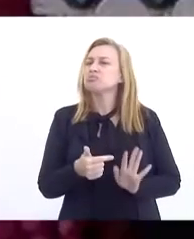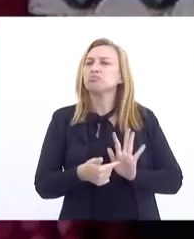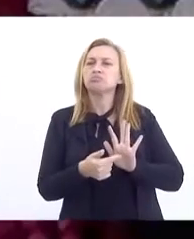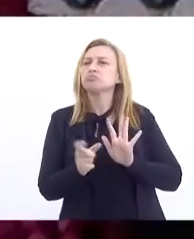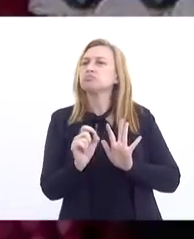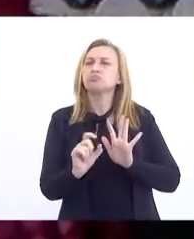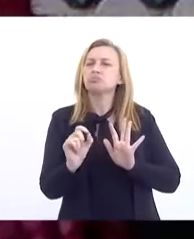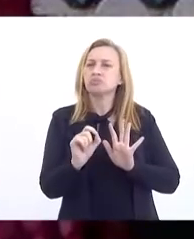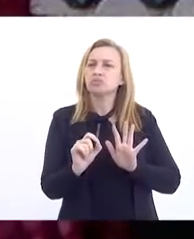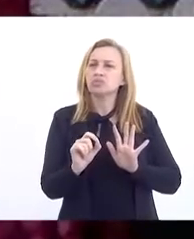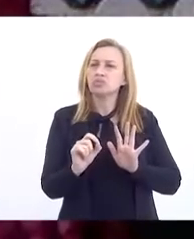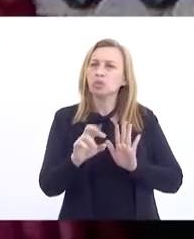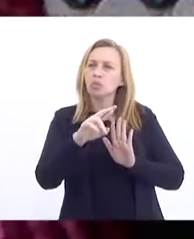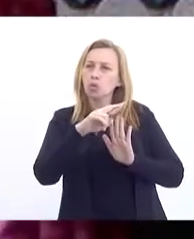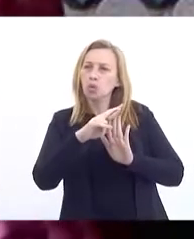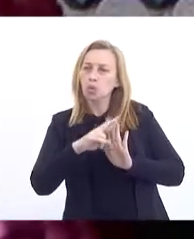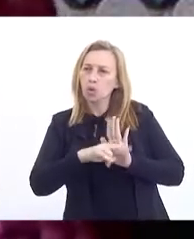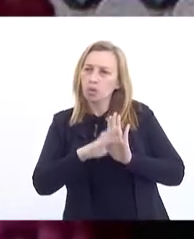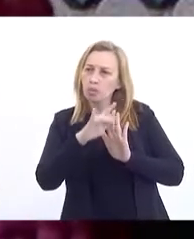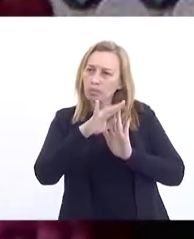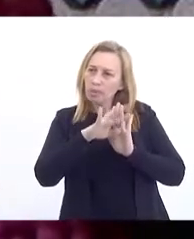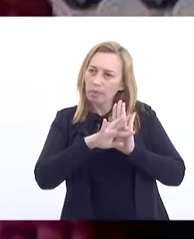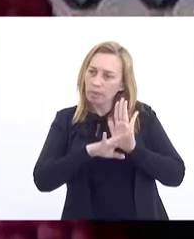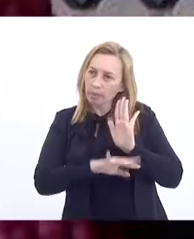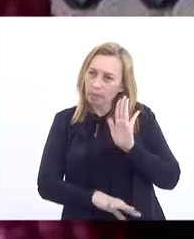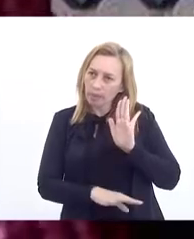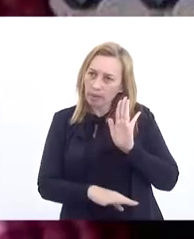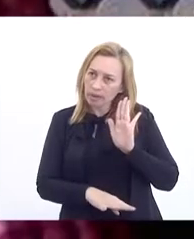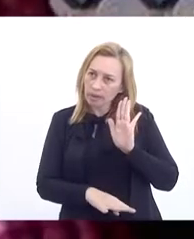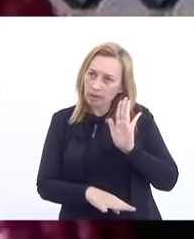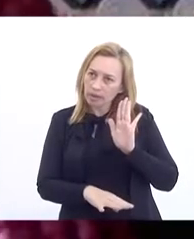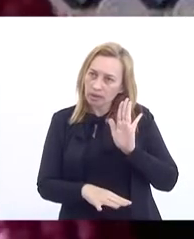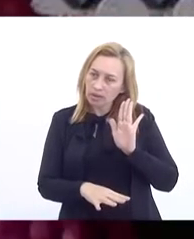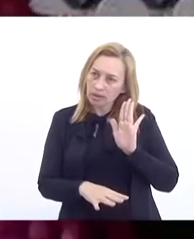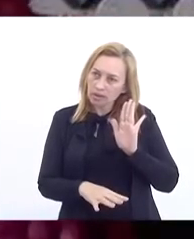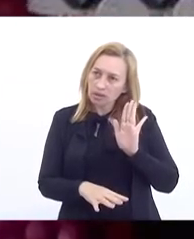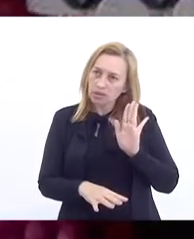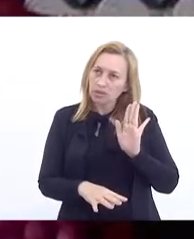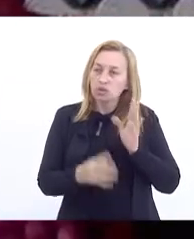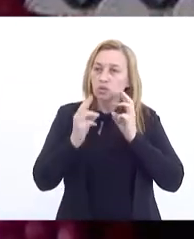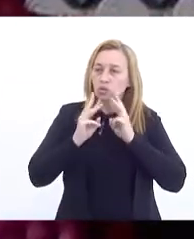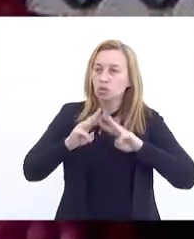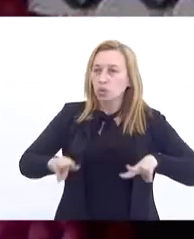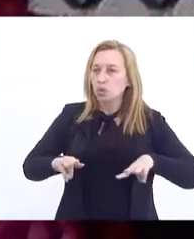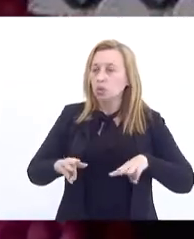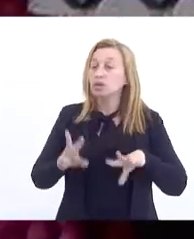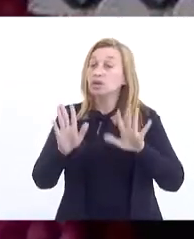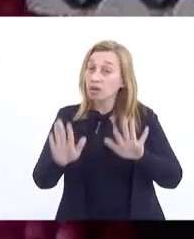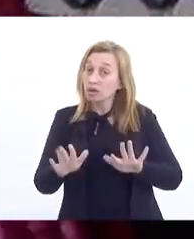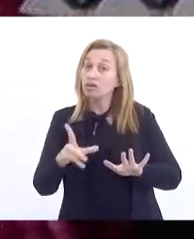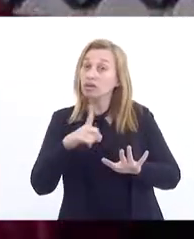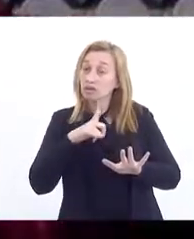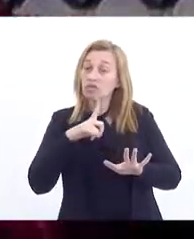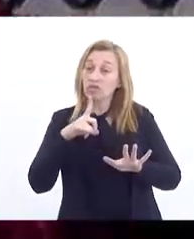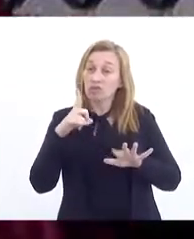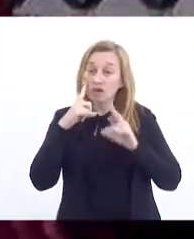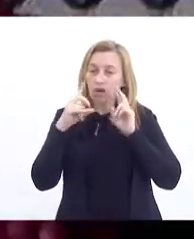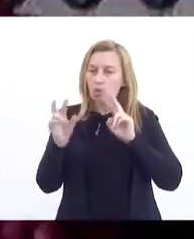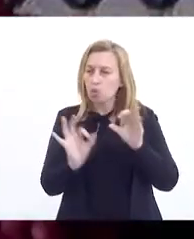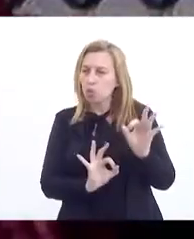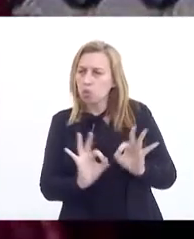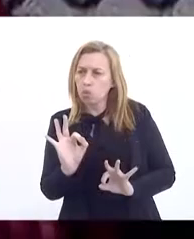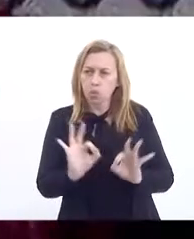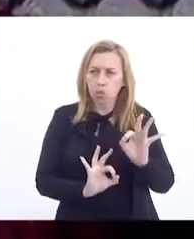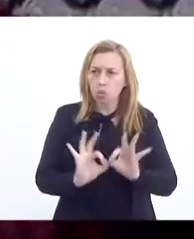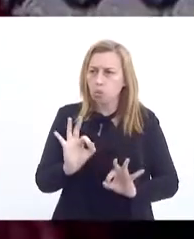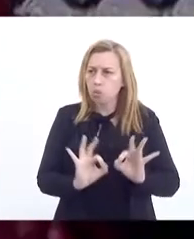estabelece parâmetros de marketing. Então, tem a ver com uma lógica muito